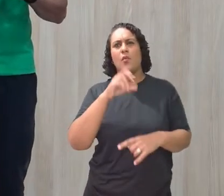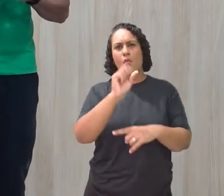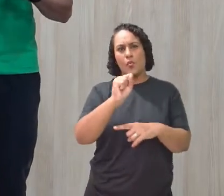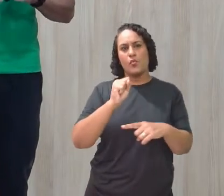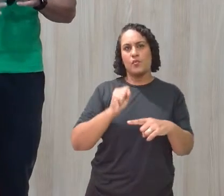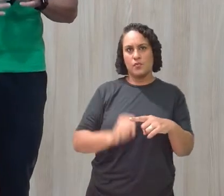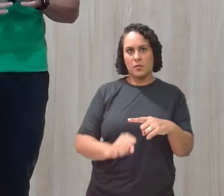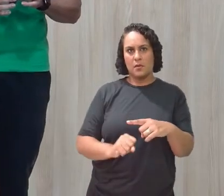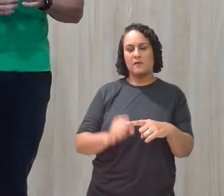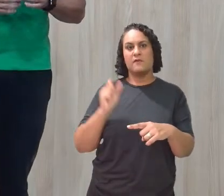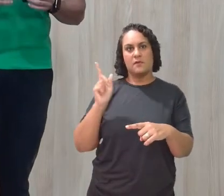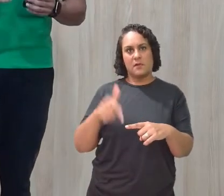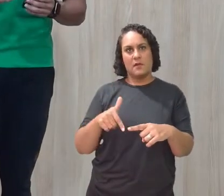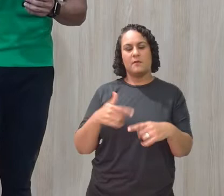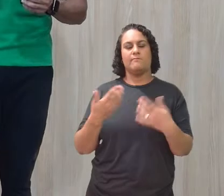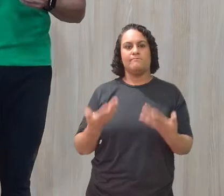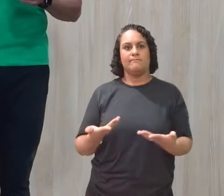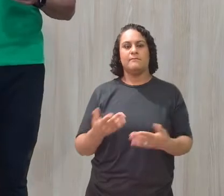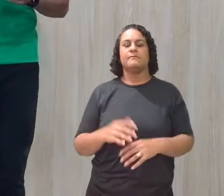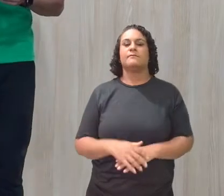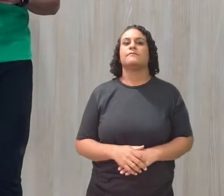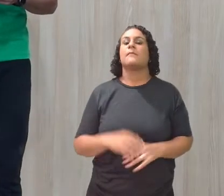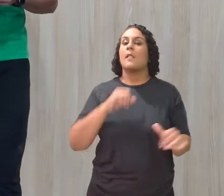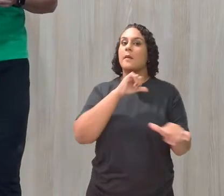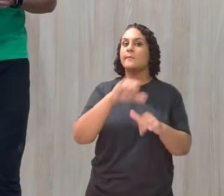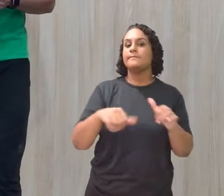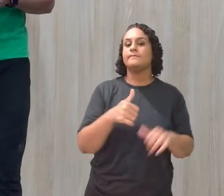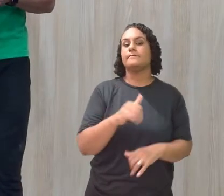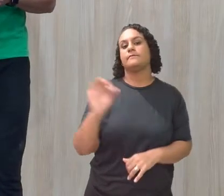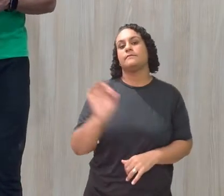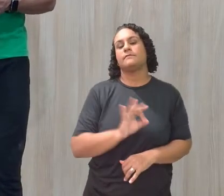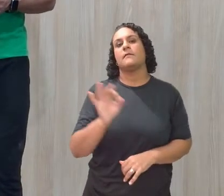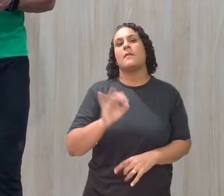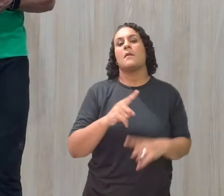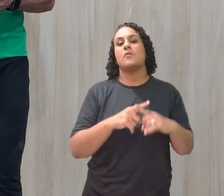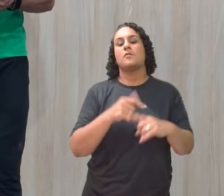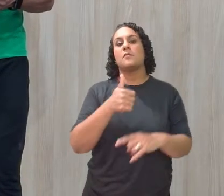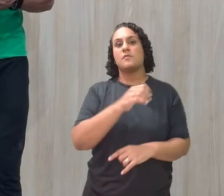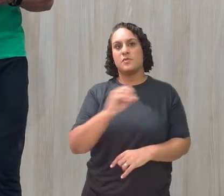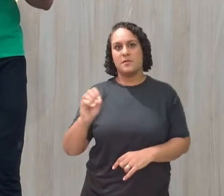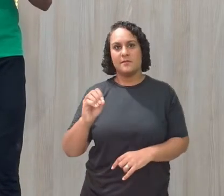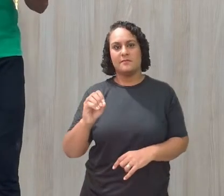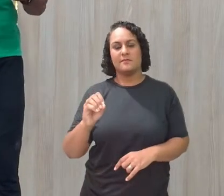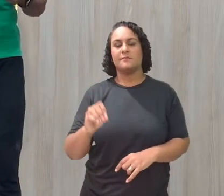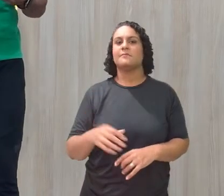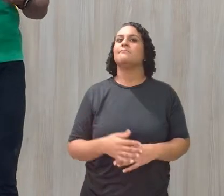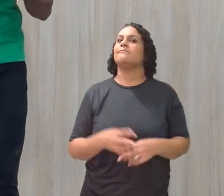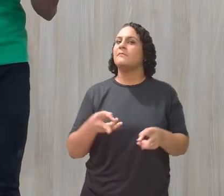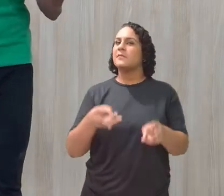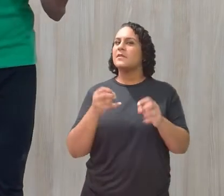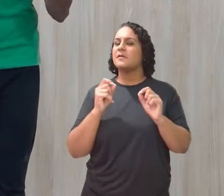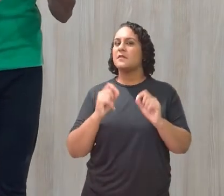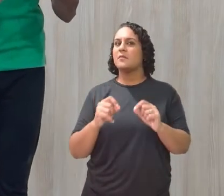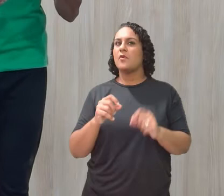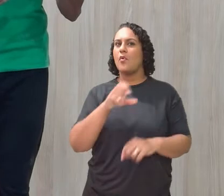8/8 de fração, e para transformar em porcentagem eu multiplicaria por 100. Pode notar